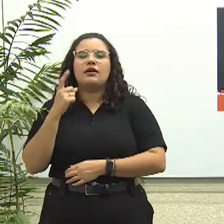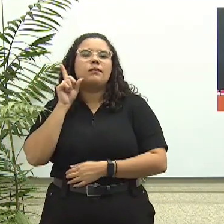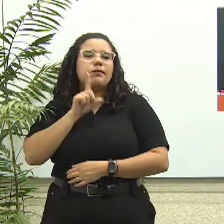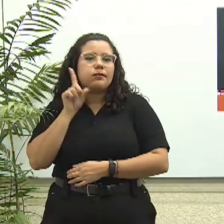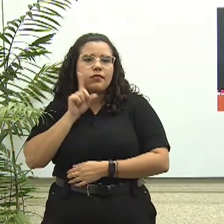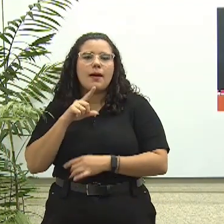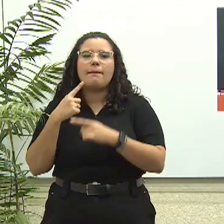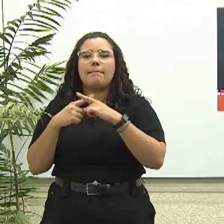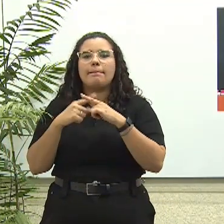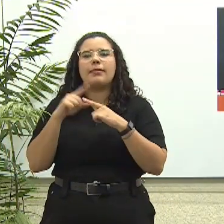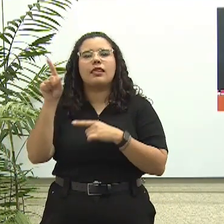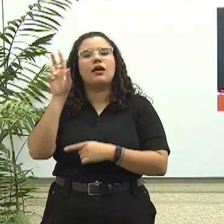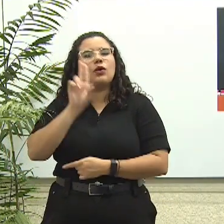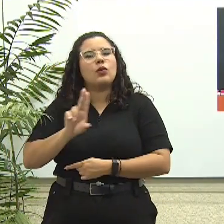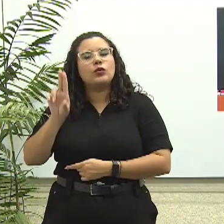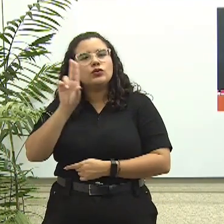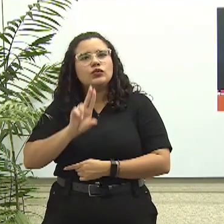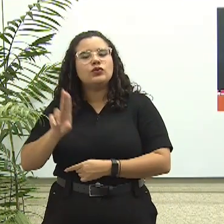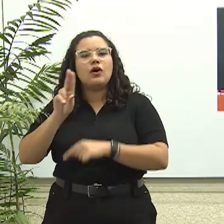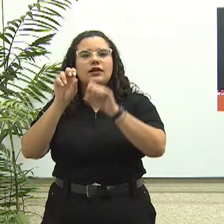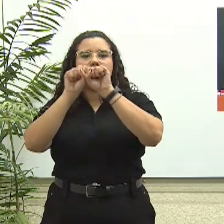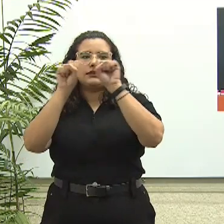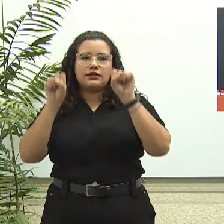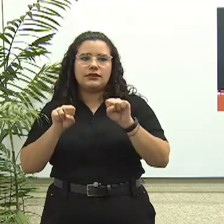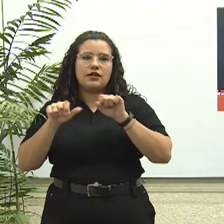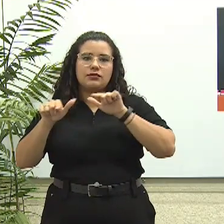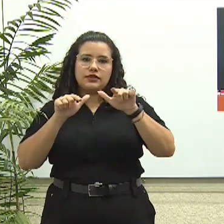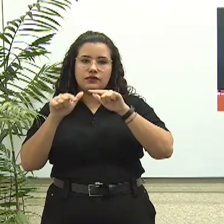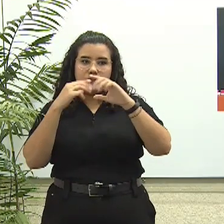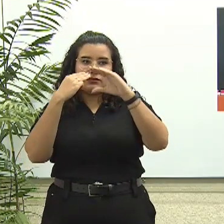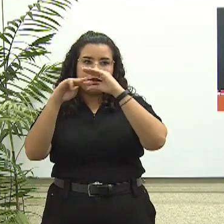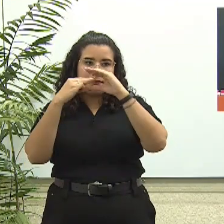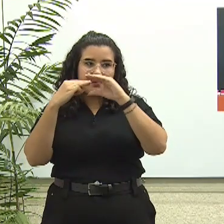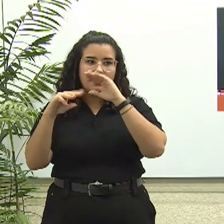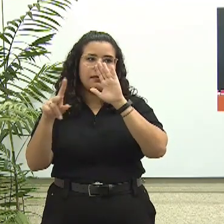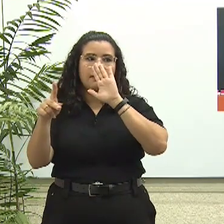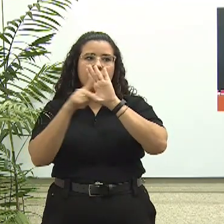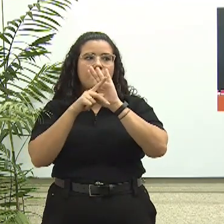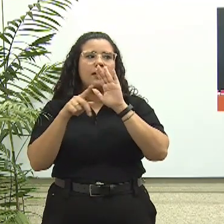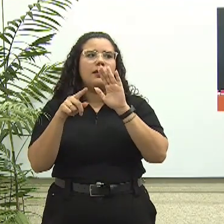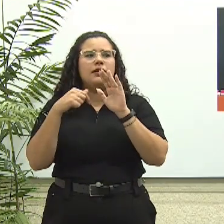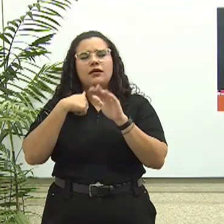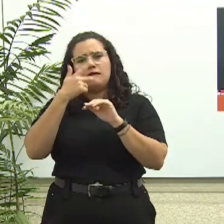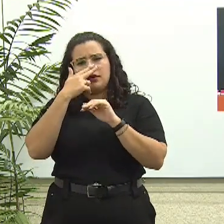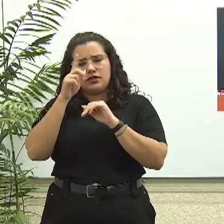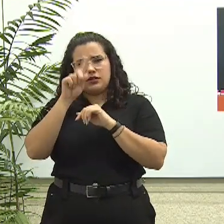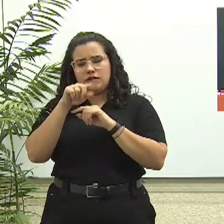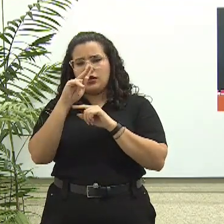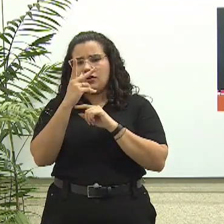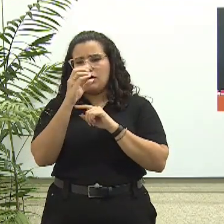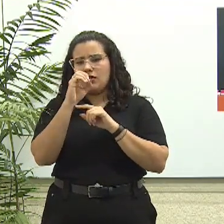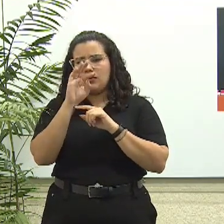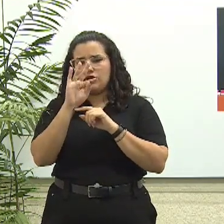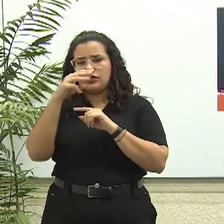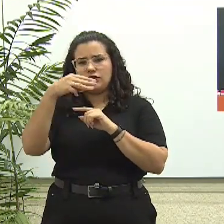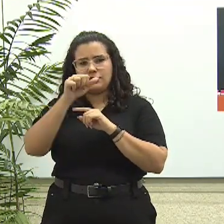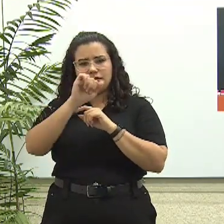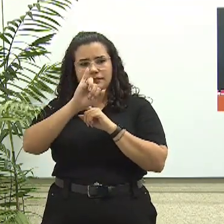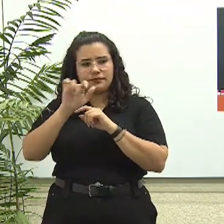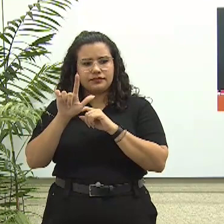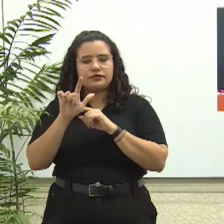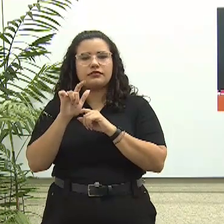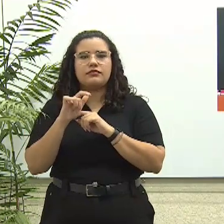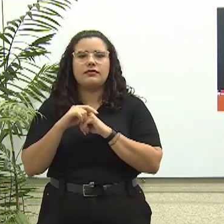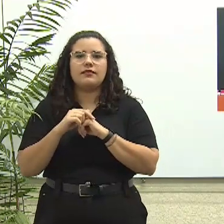um de uma de um um um sistema de um serviço de e-mail proprietário eu acho que era o Hotmail né Na época o Hotmail